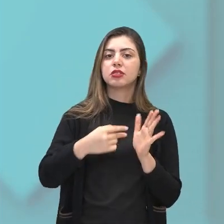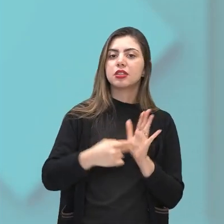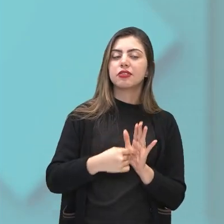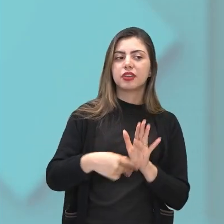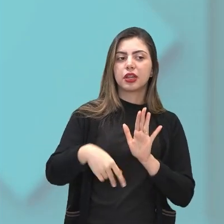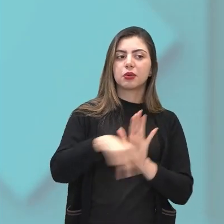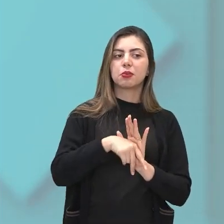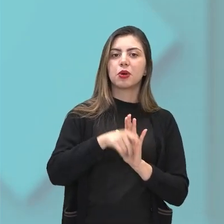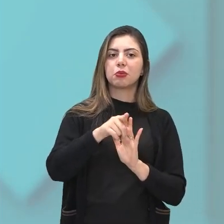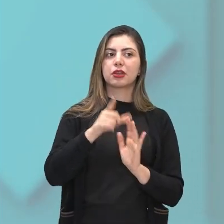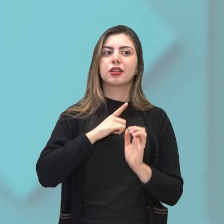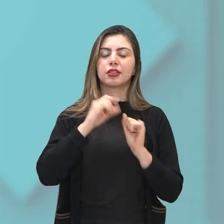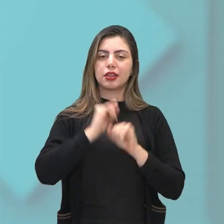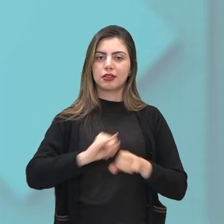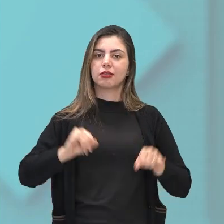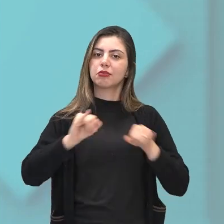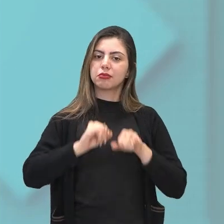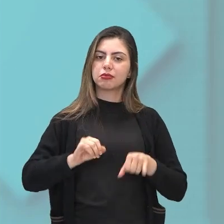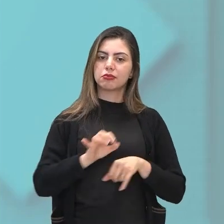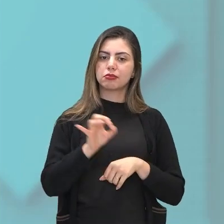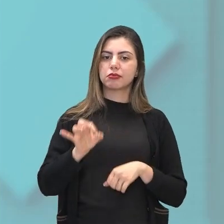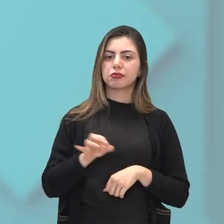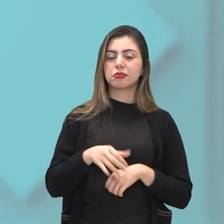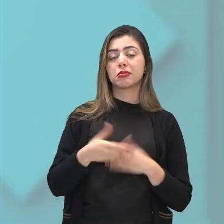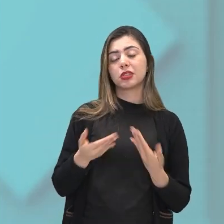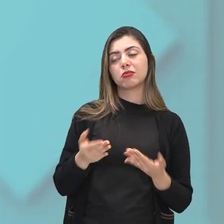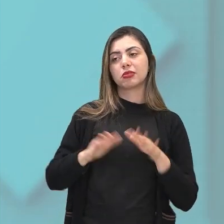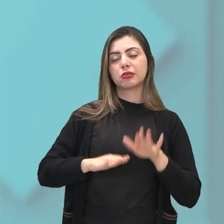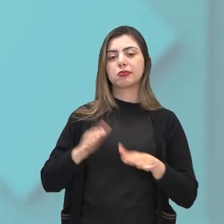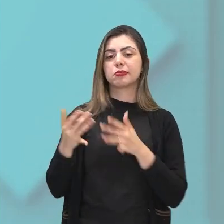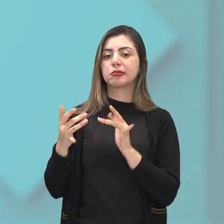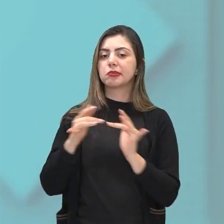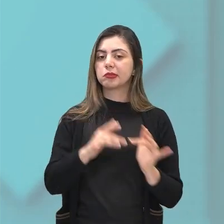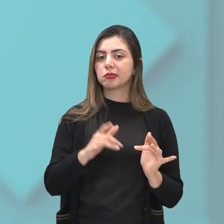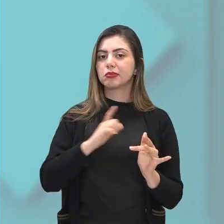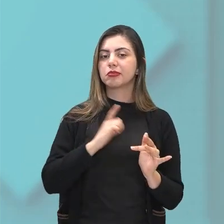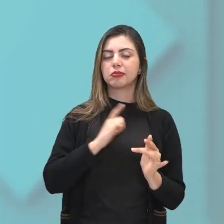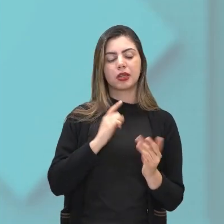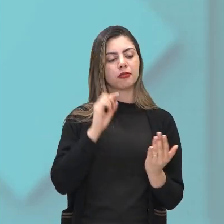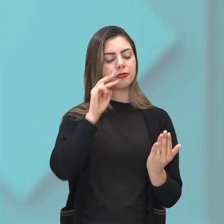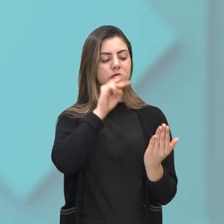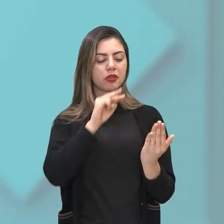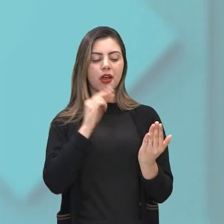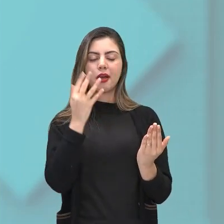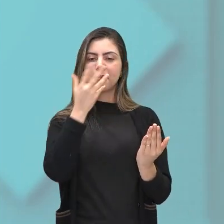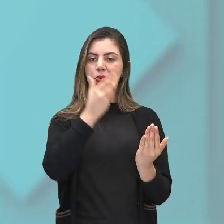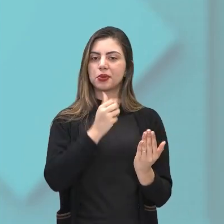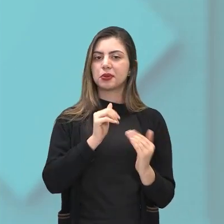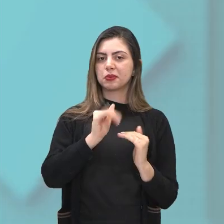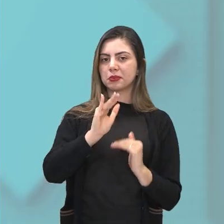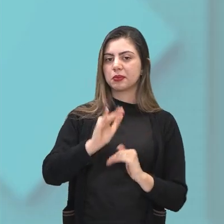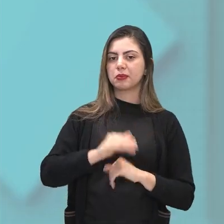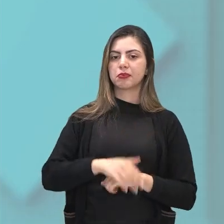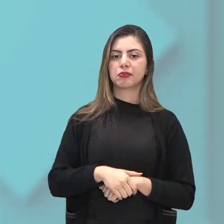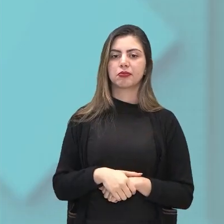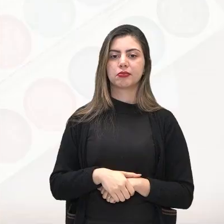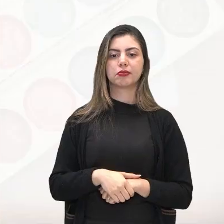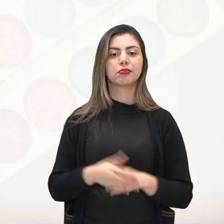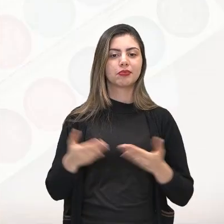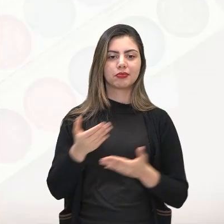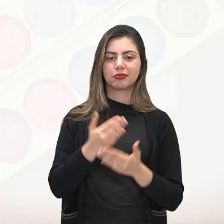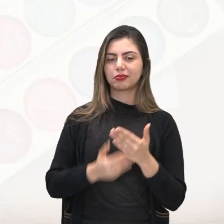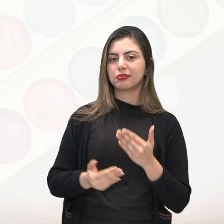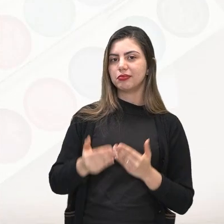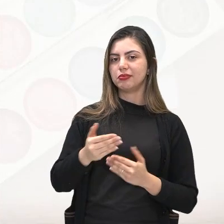daquela mensagem. E claro, dependendo do contexto, trazer mais beleza. Porém, vamos